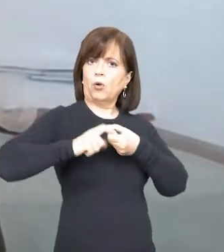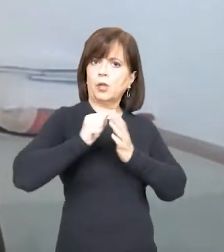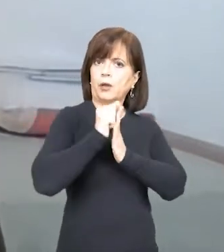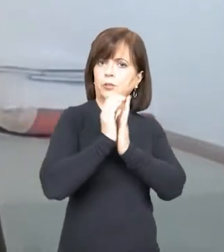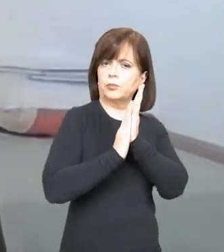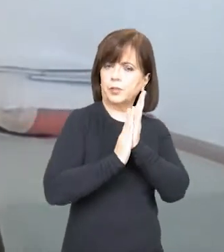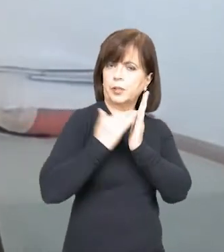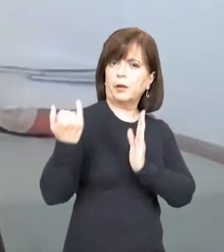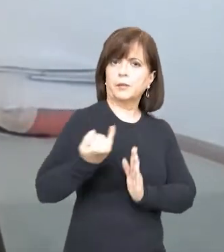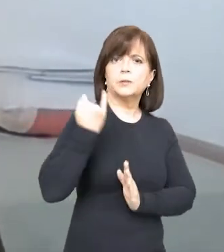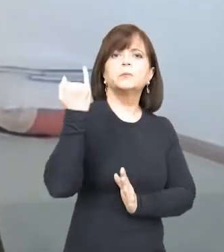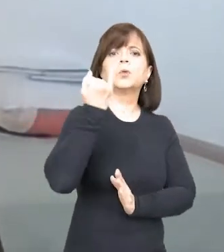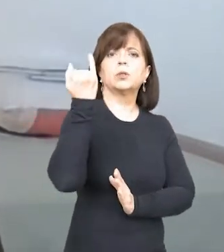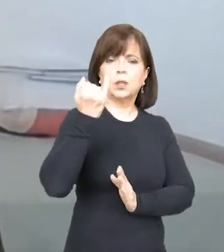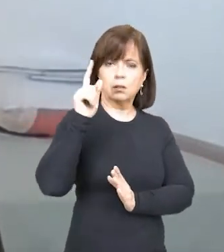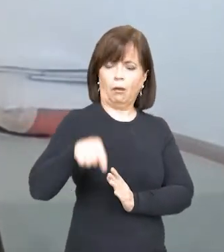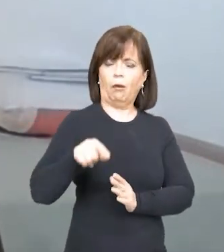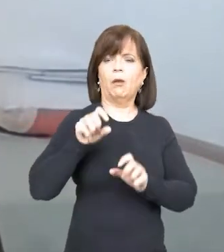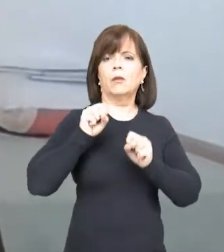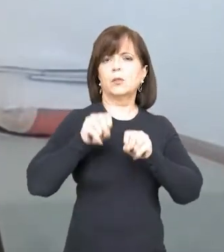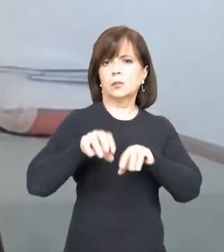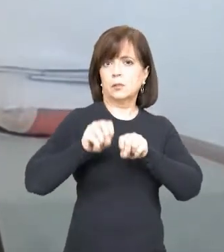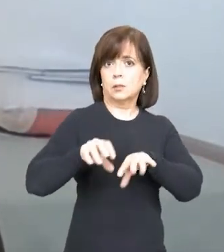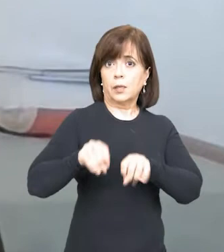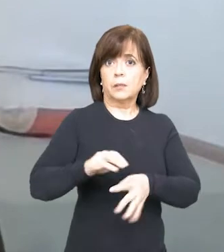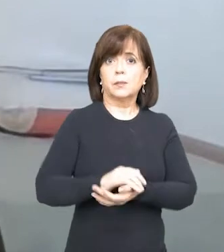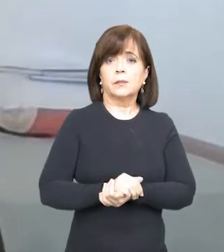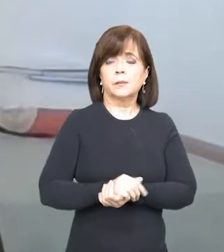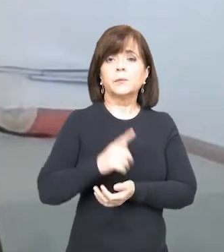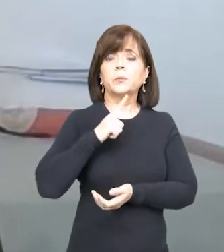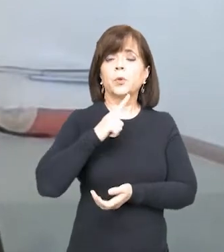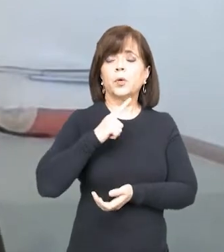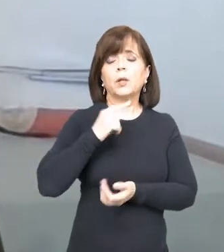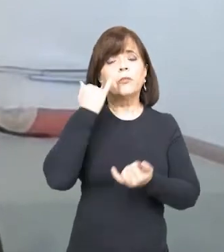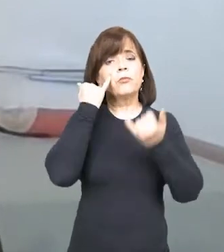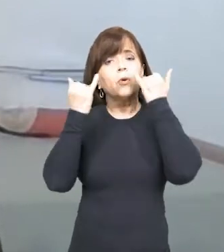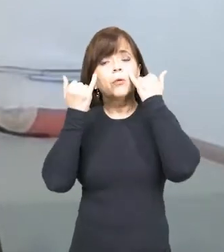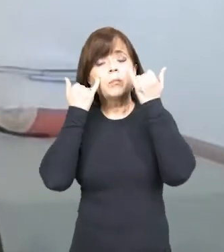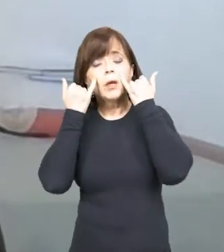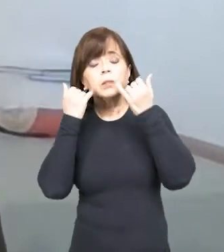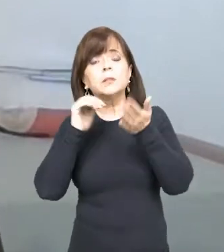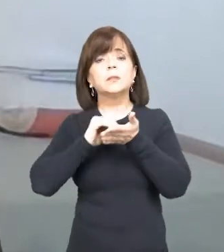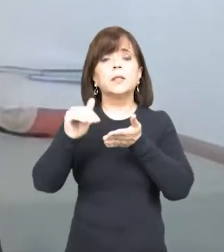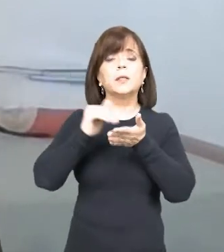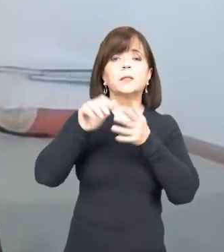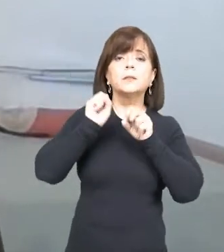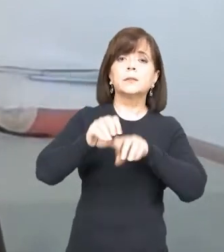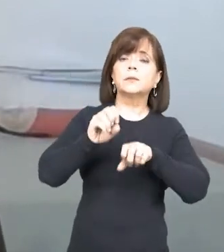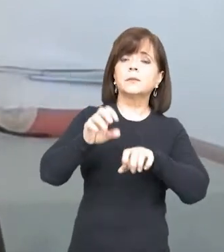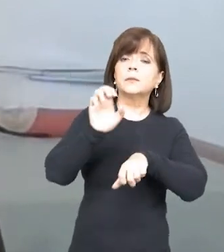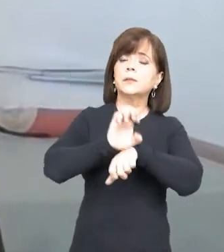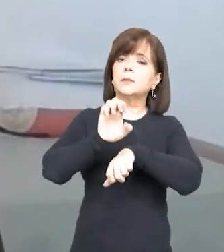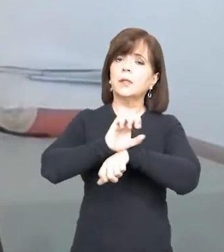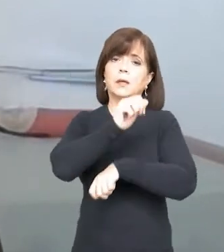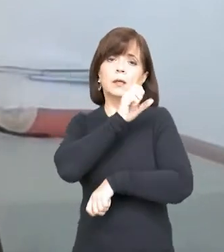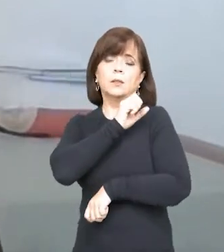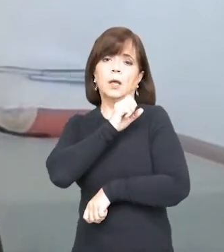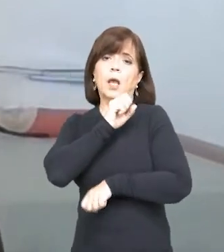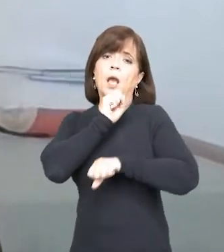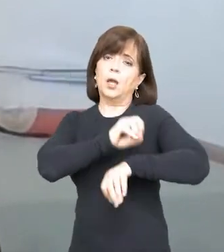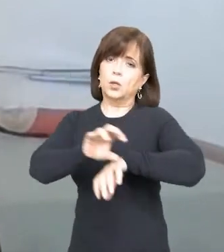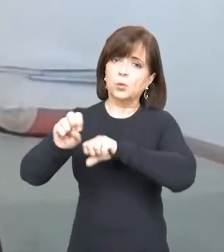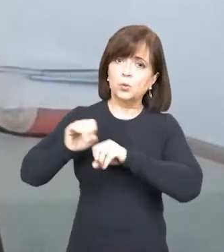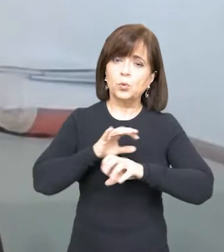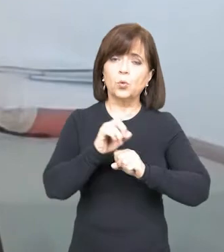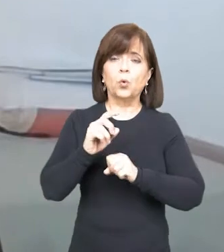atividade essencial e de um posicionamento normativo da Secretaria de Estado de Educação, ou mantendo a bandeira laranja, ou